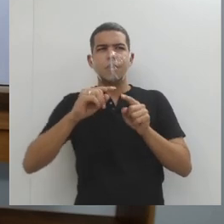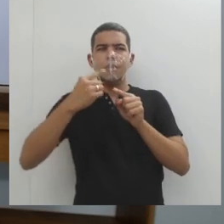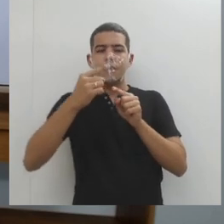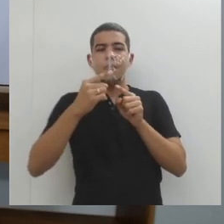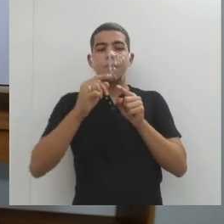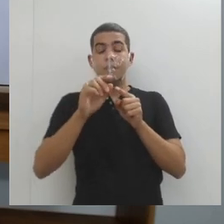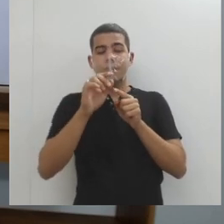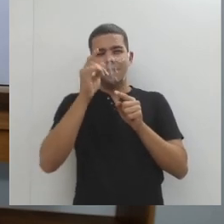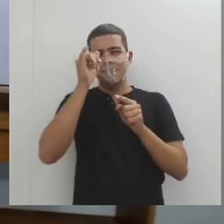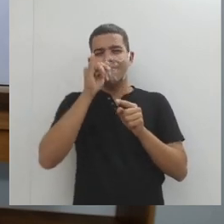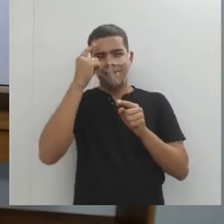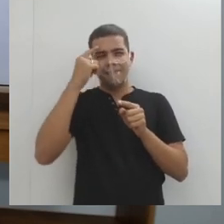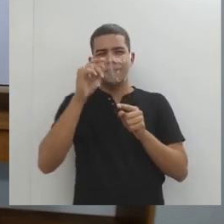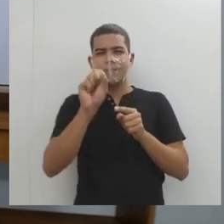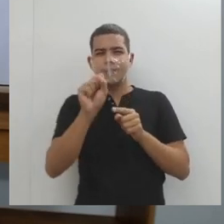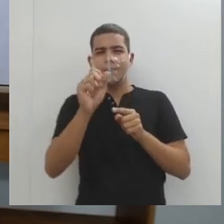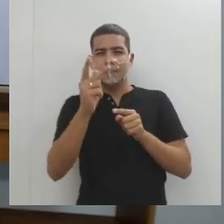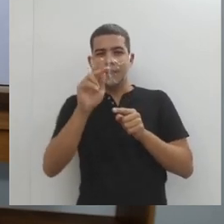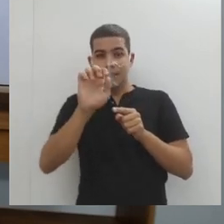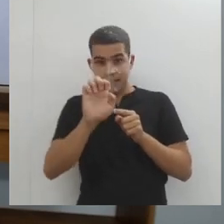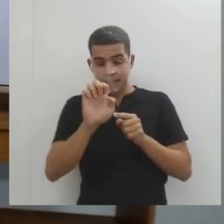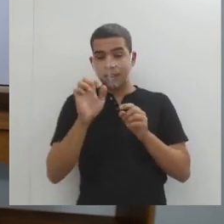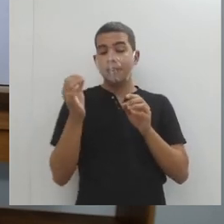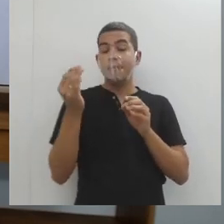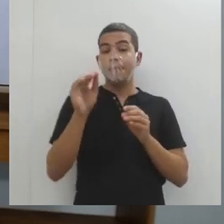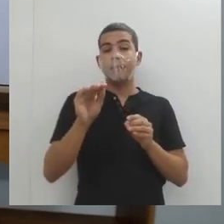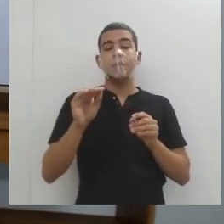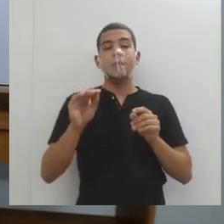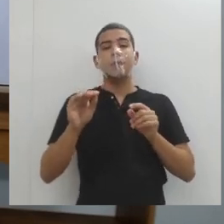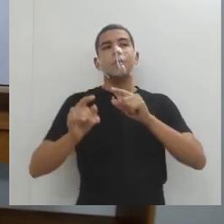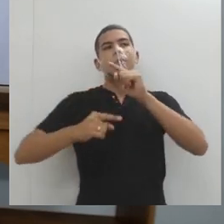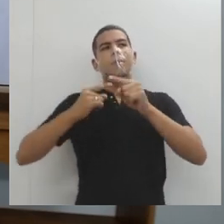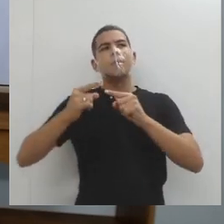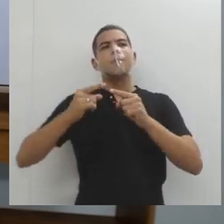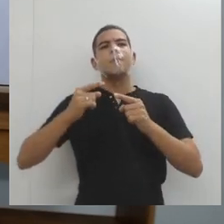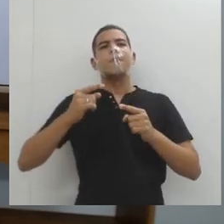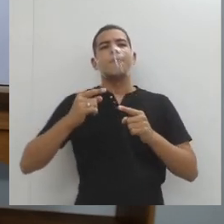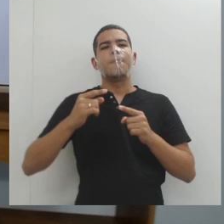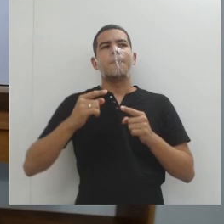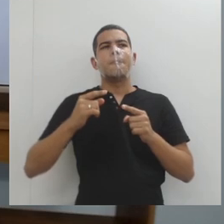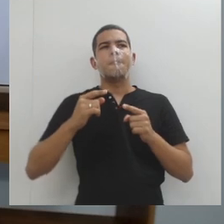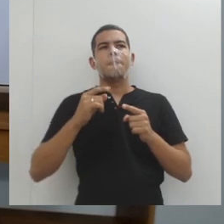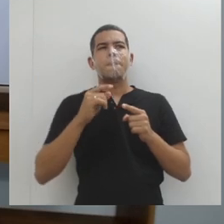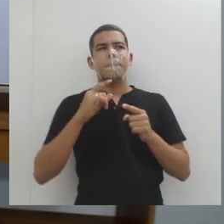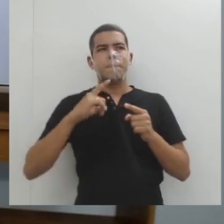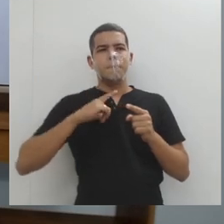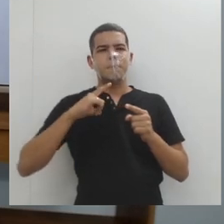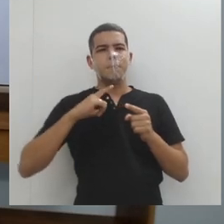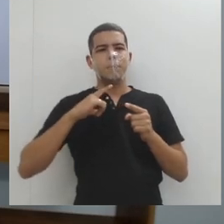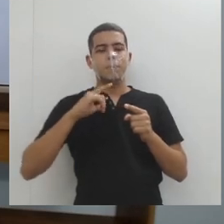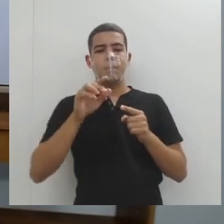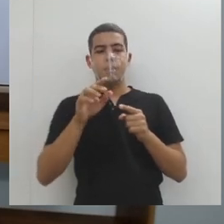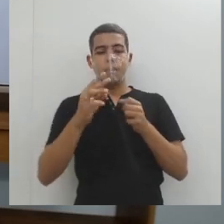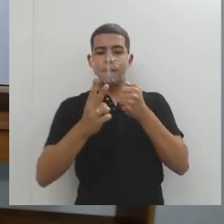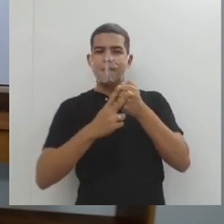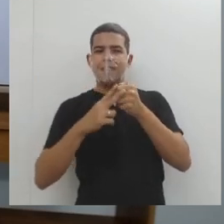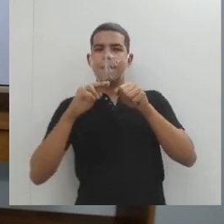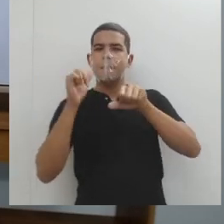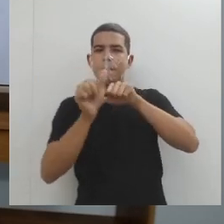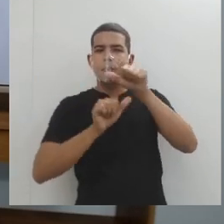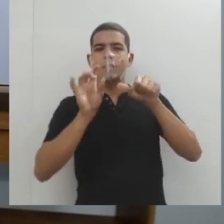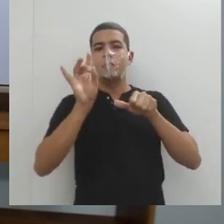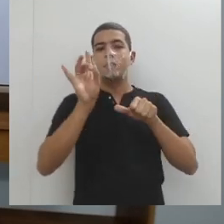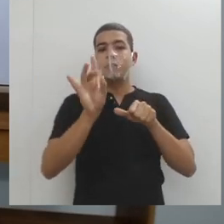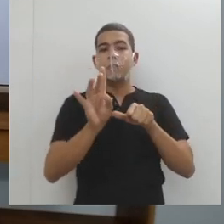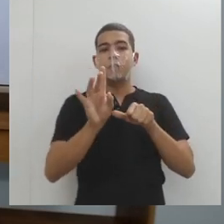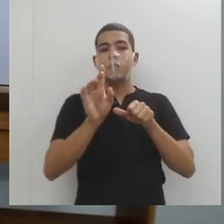passado simples, como a gente já está acostumado, como a gente já sabe, o verbo ele só vai sofrer alteração no modo afirmativo, o verbo principal. Quando